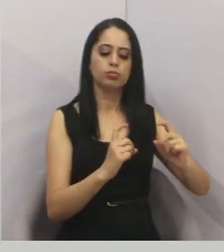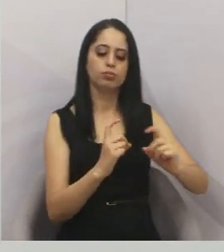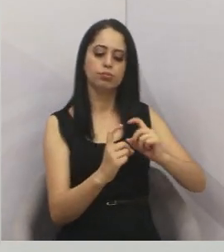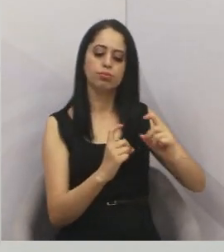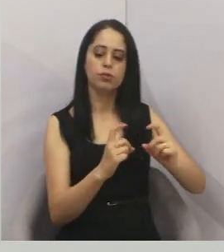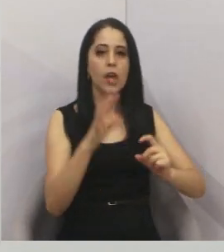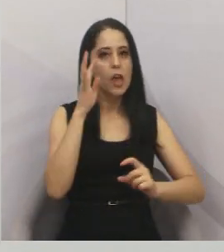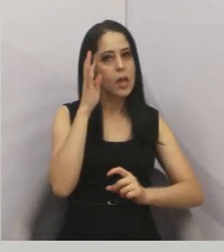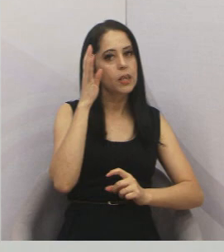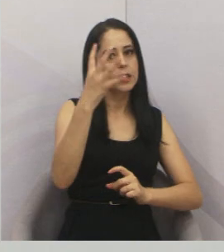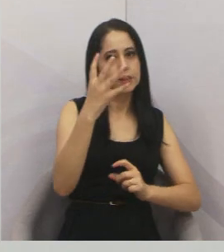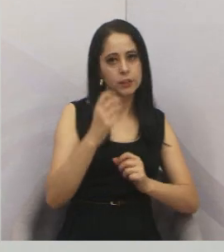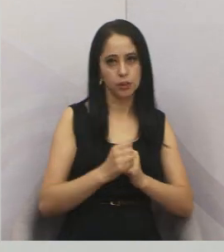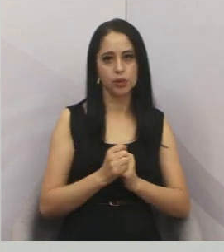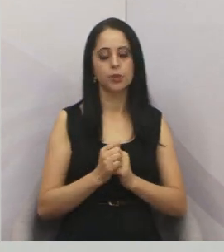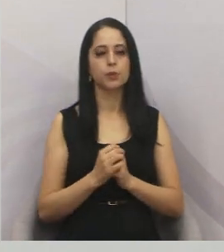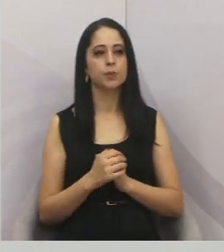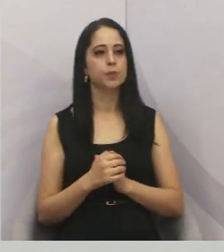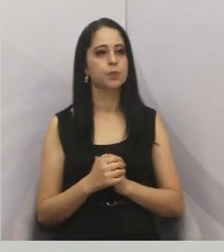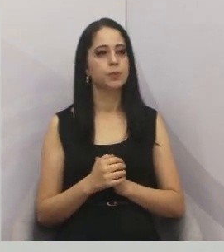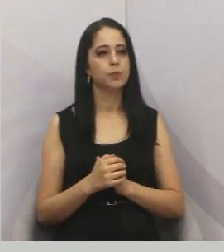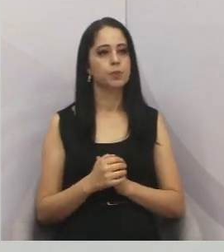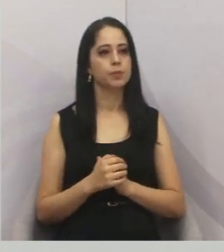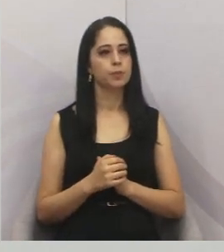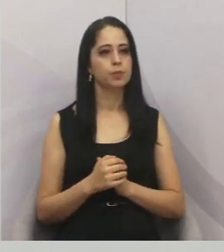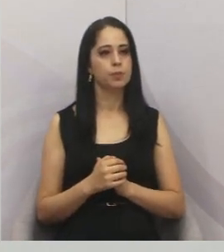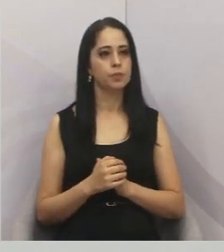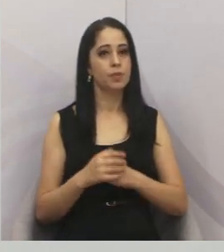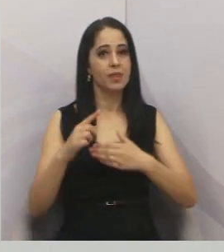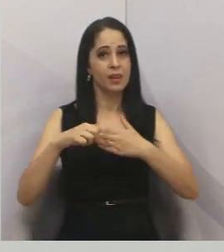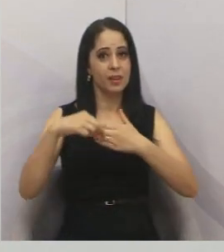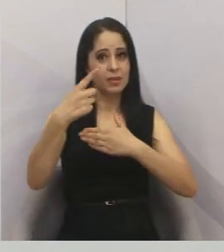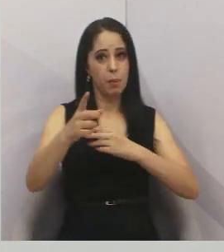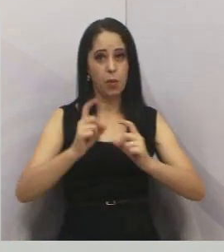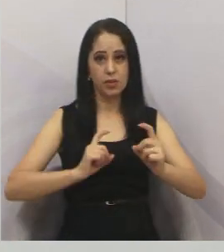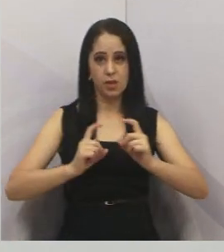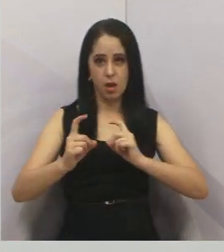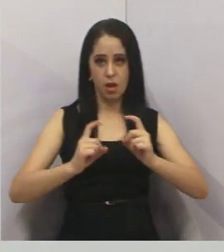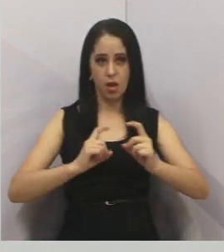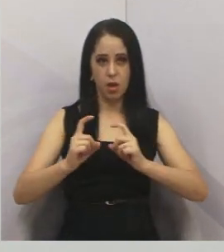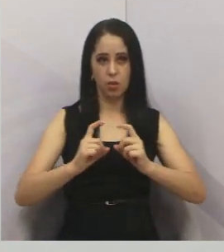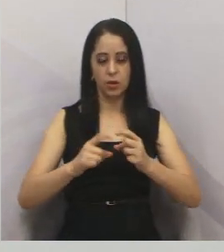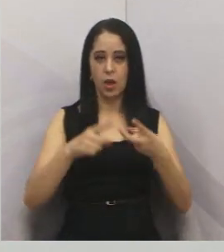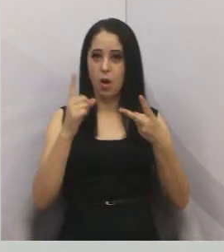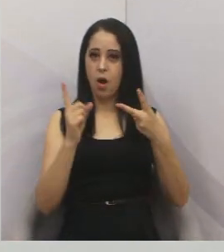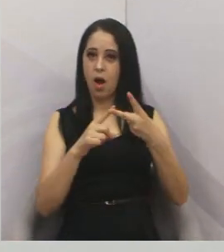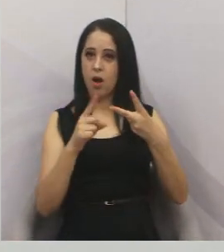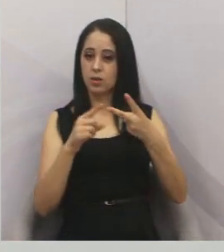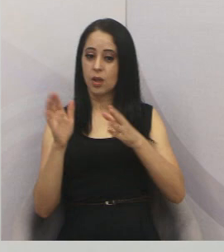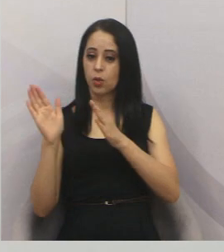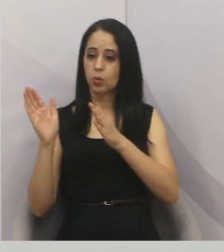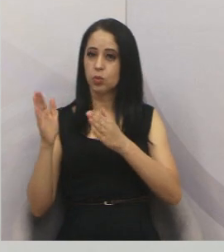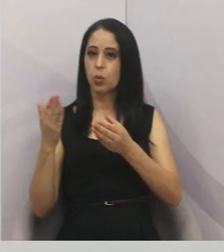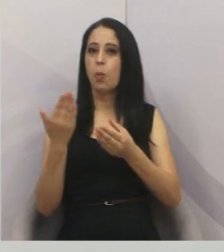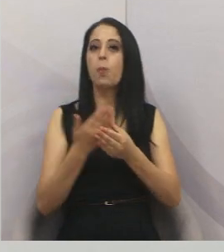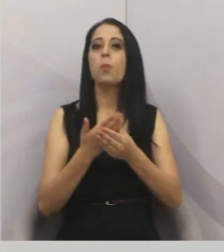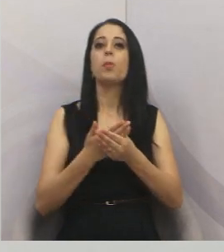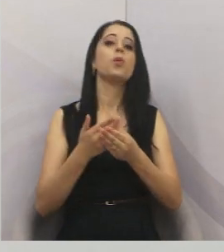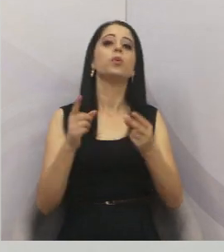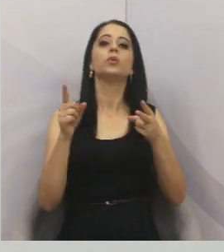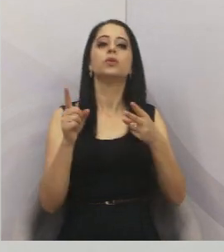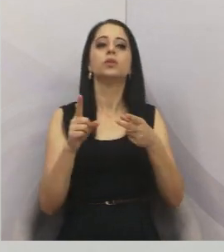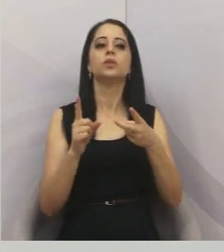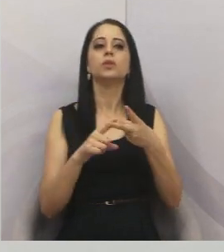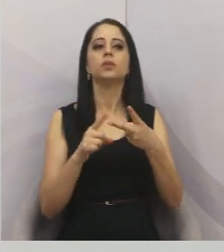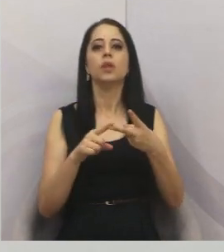declarados inconclusivos. Após a reunião, a segunda etapa do processo de apuração será aberta